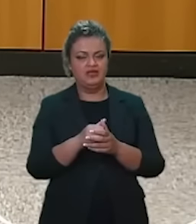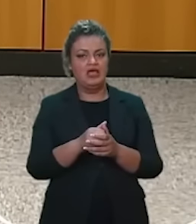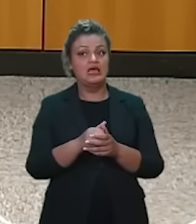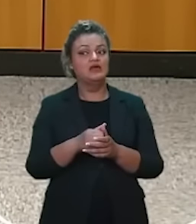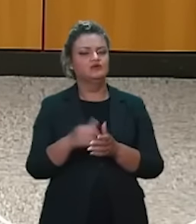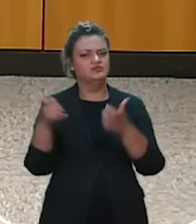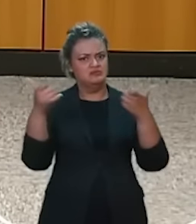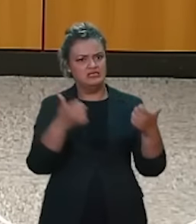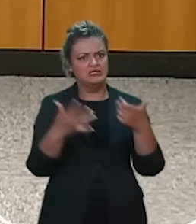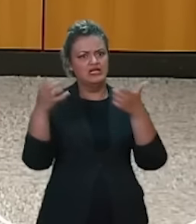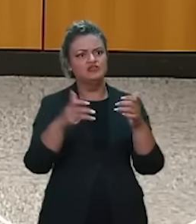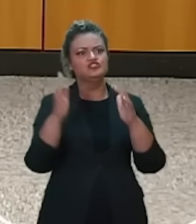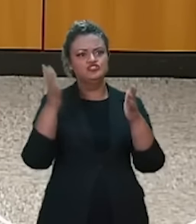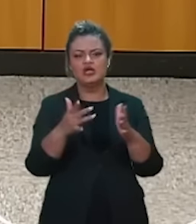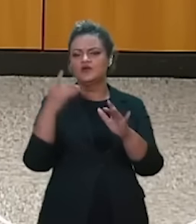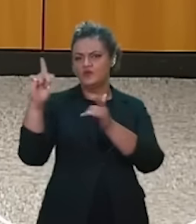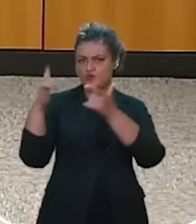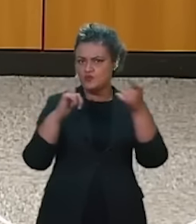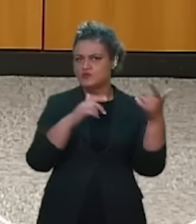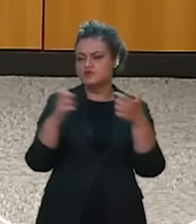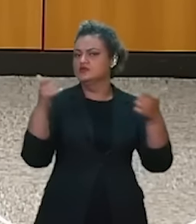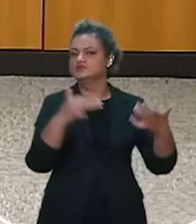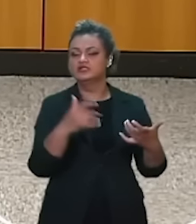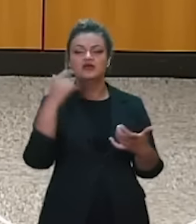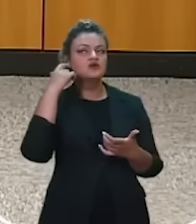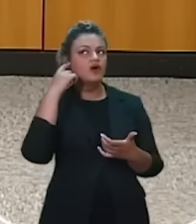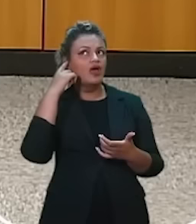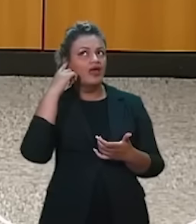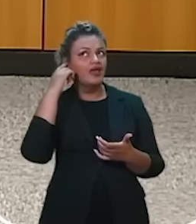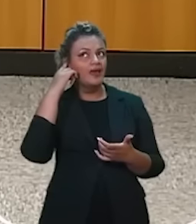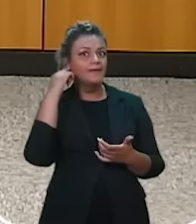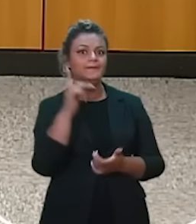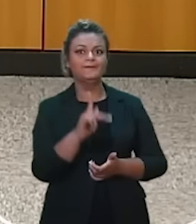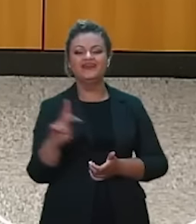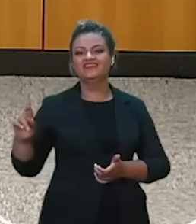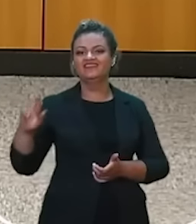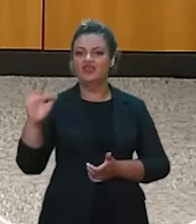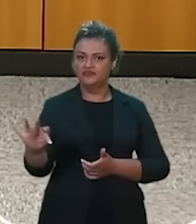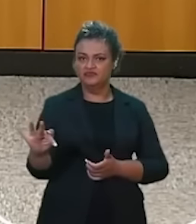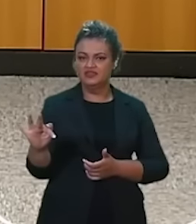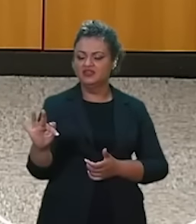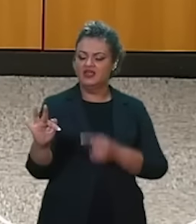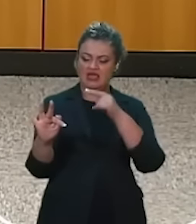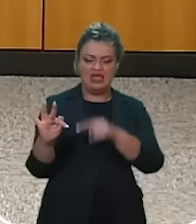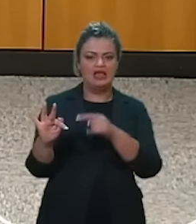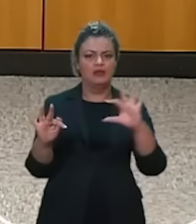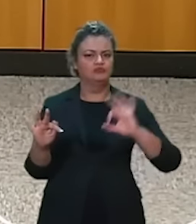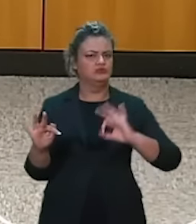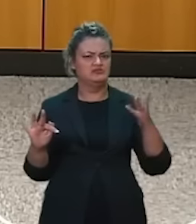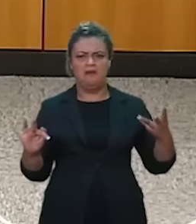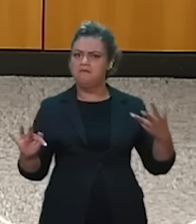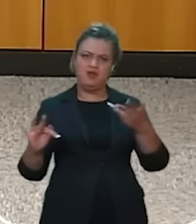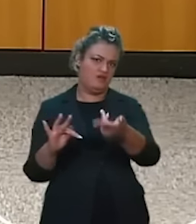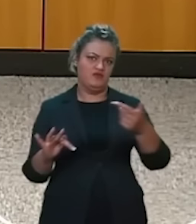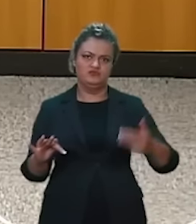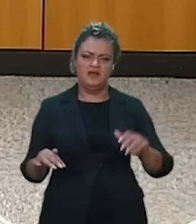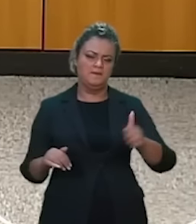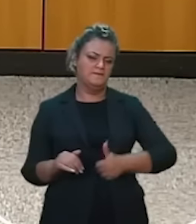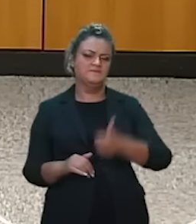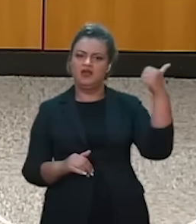mesmo espaço em outros seguidas vezes que a polícia federal é uma das melhores polícias do mundo eh